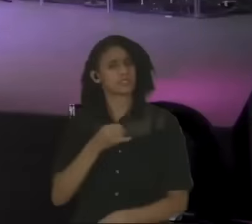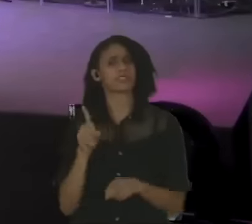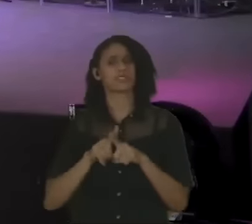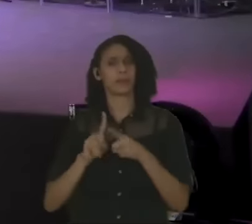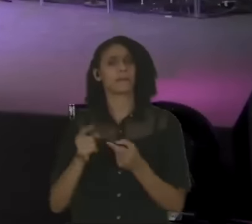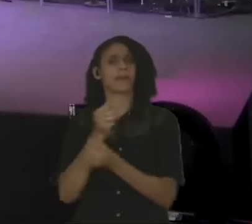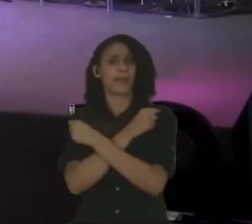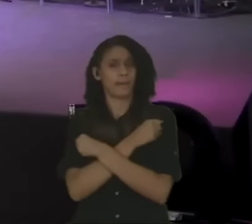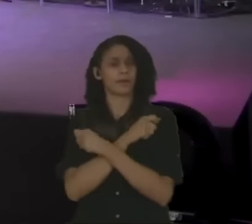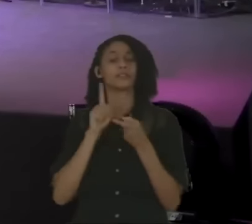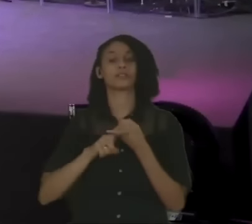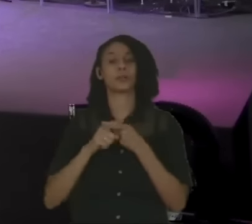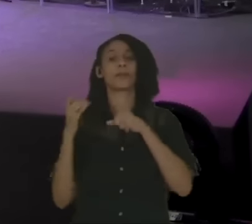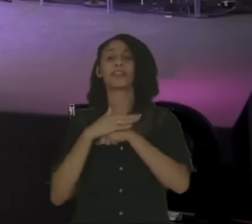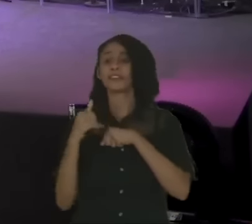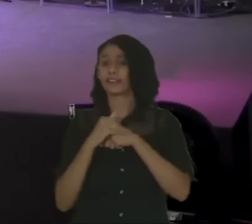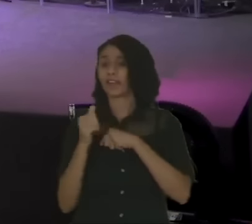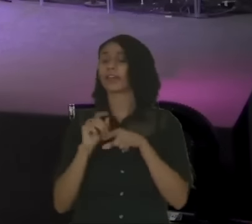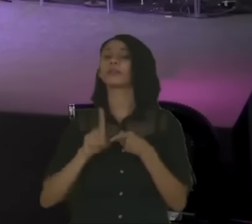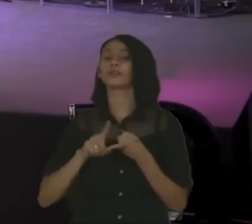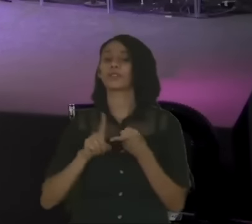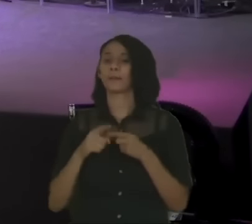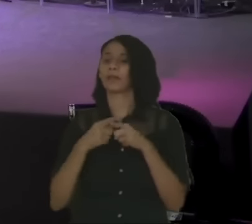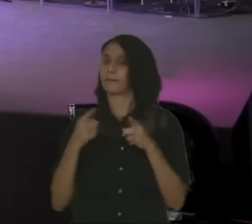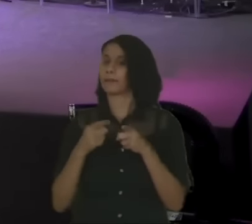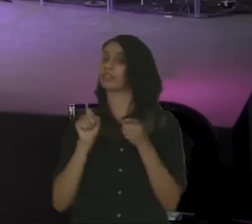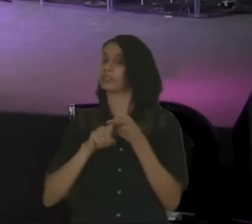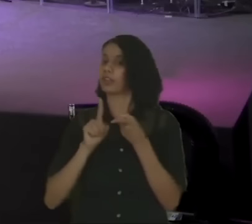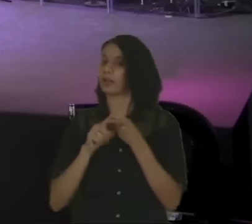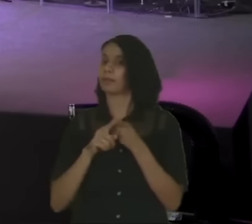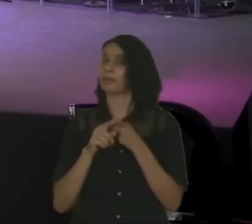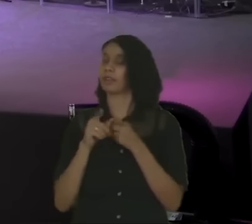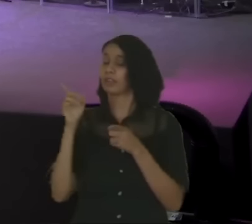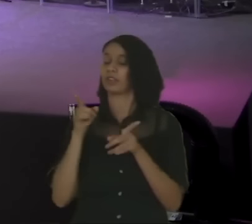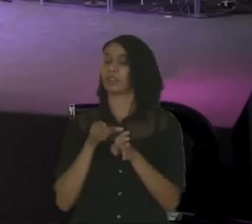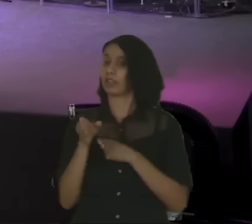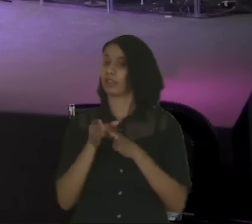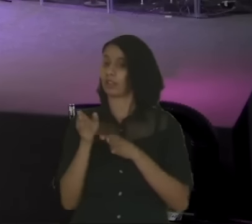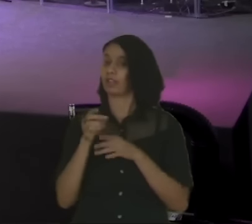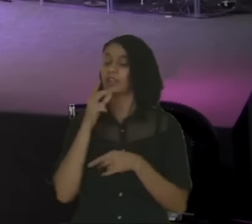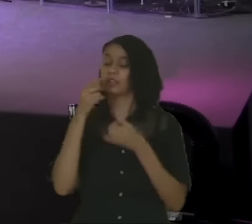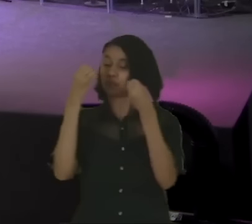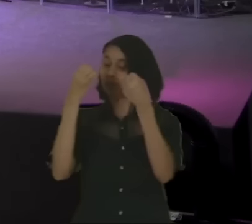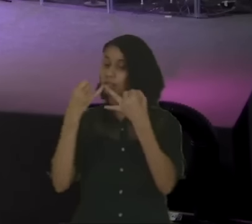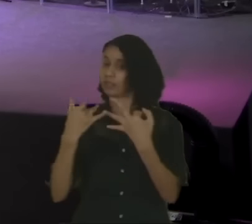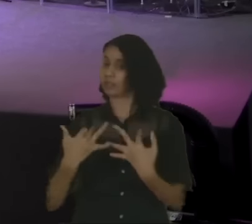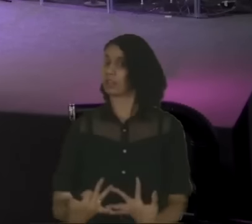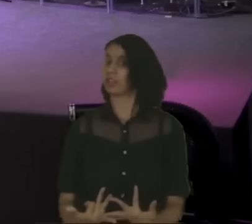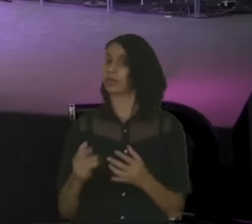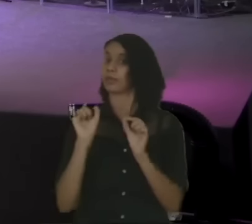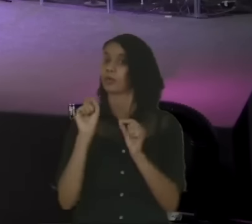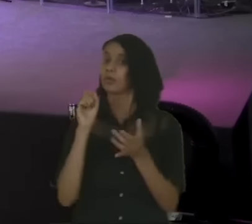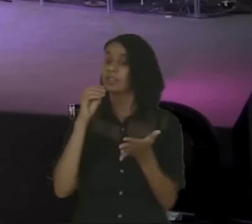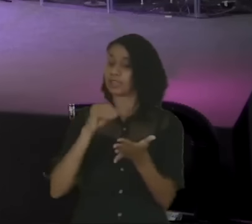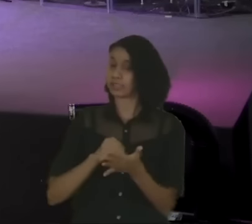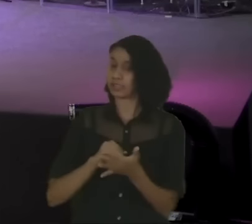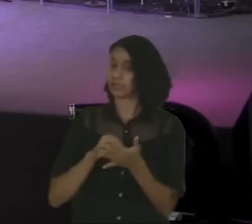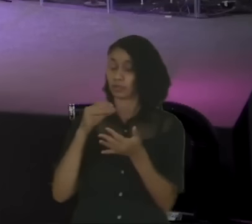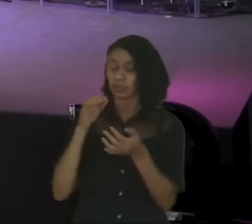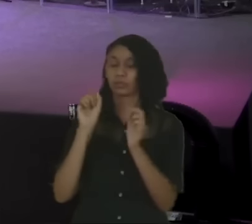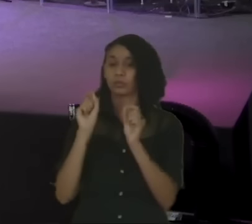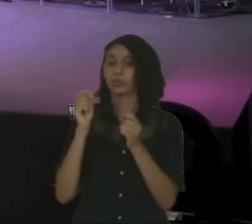tem tem carinho tem tem afago tem mas também tem condições disciplina O problema é que a gente acha que Deus é psicólogo que ele tá ali só para ouvir